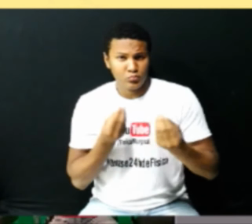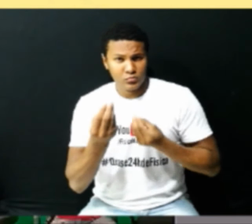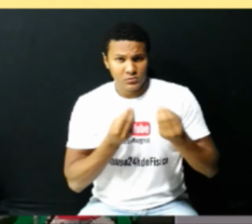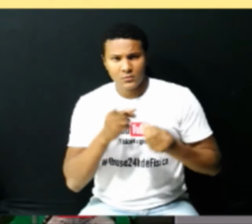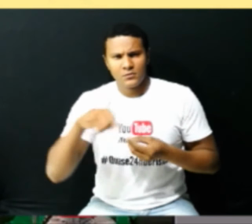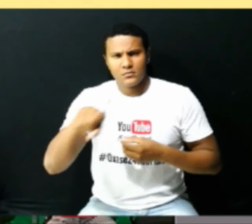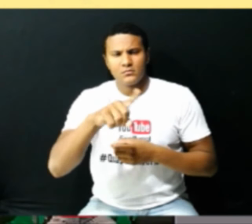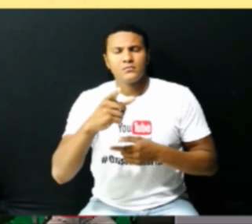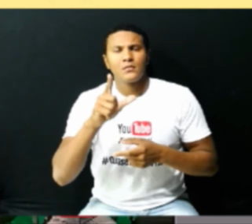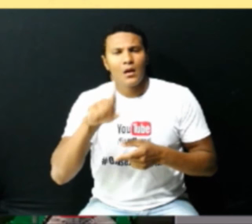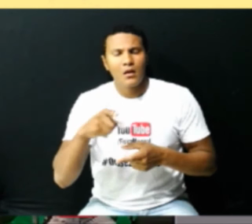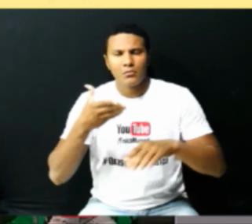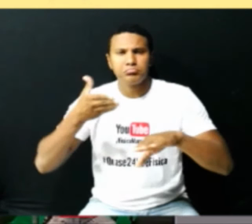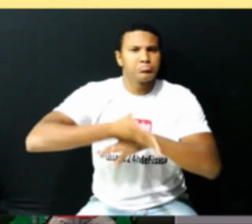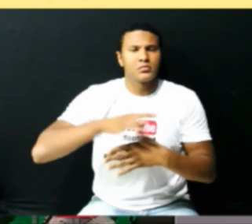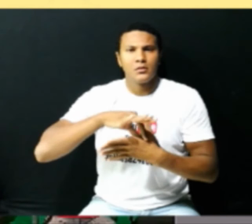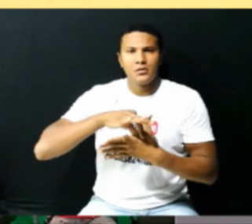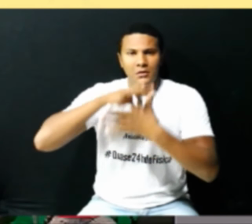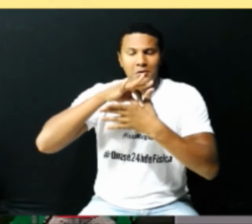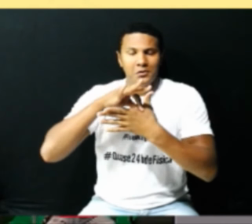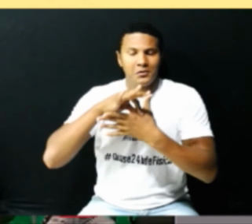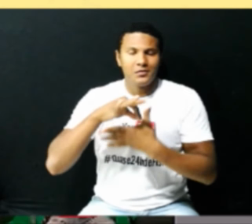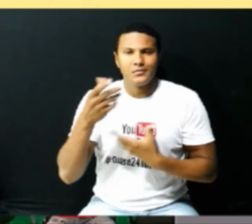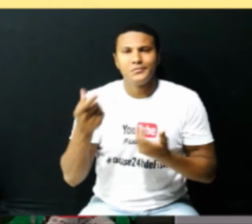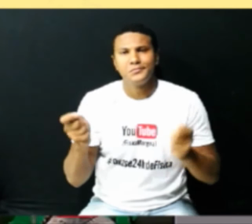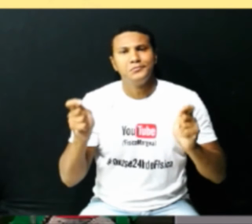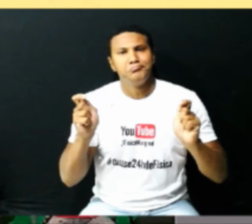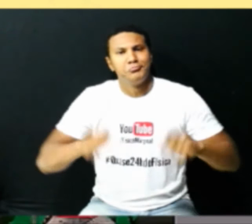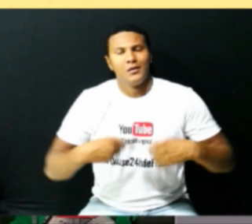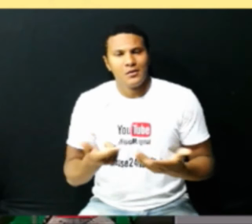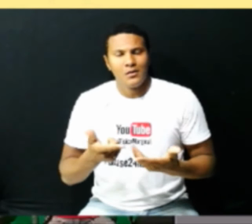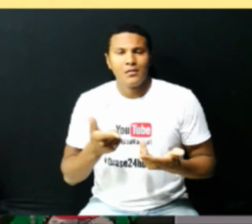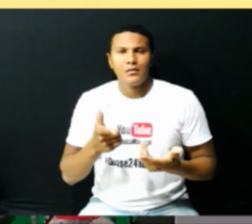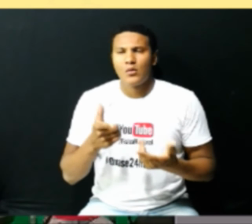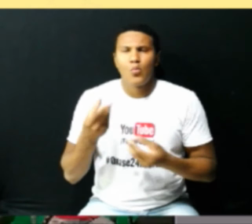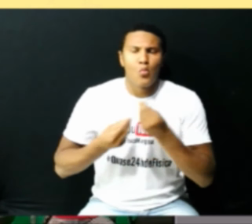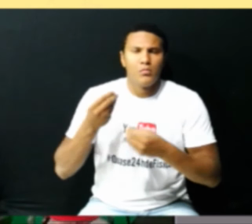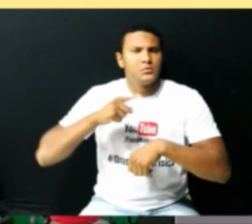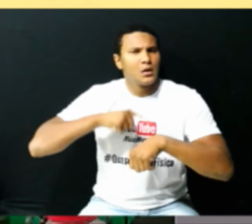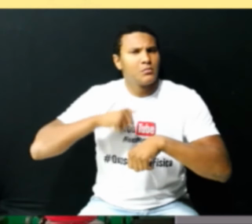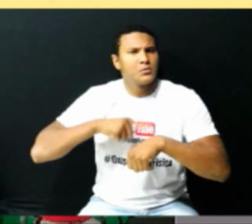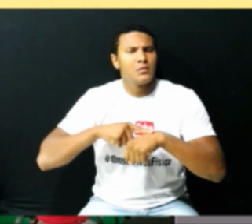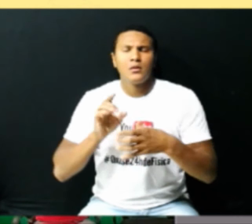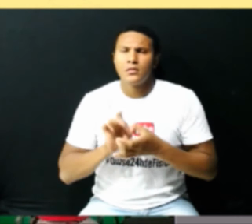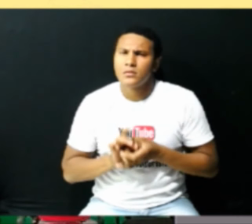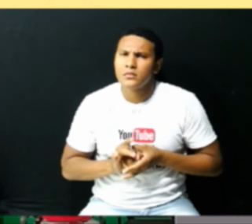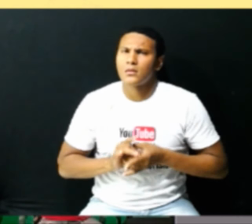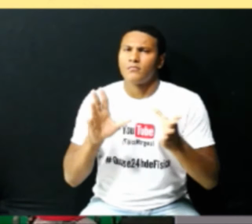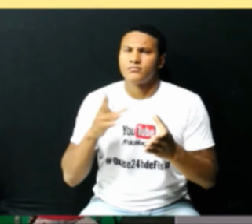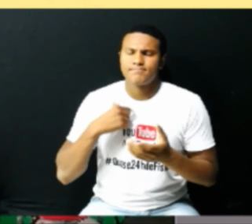reta final que eu vou estar gastando bastante tempo para resolver questões e tirar dúvidas dos alunos